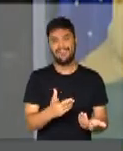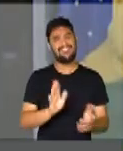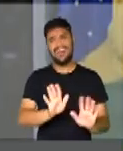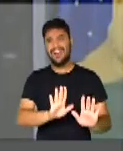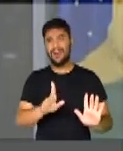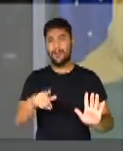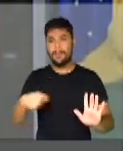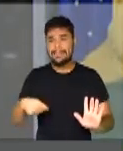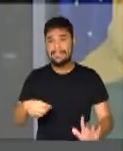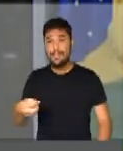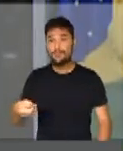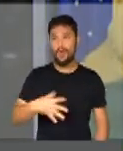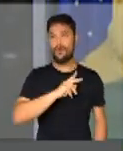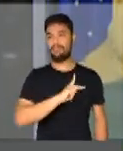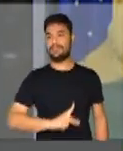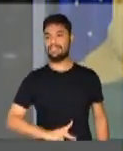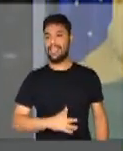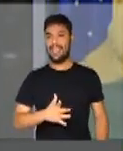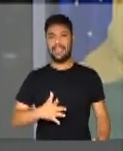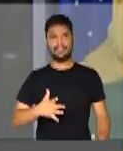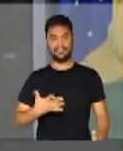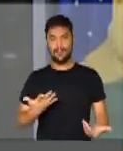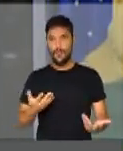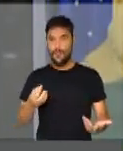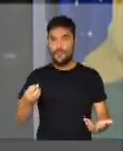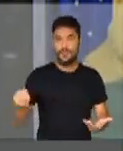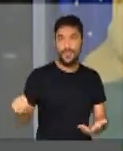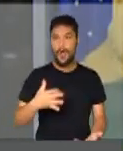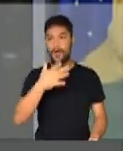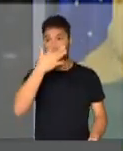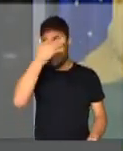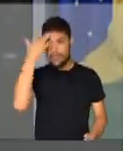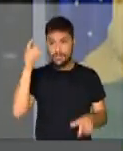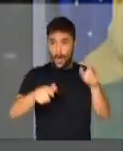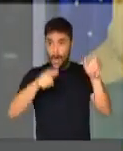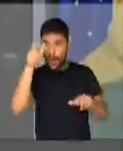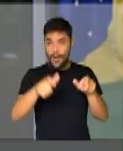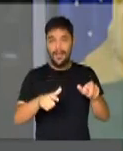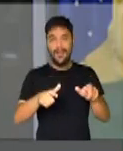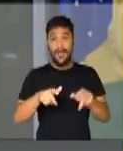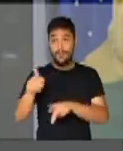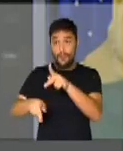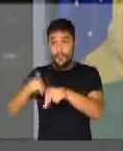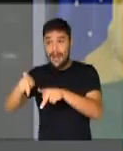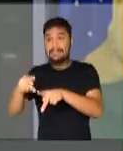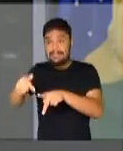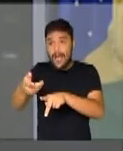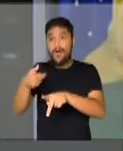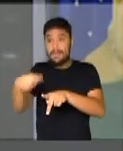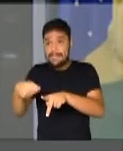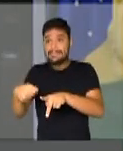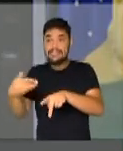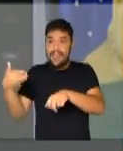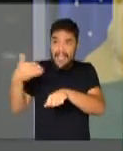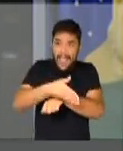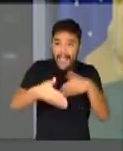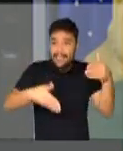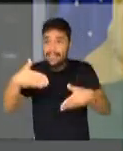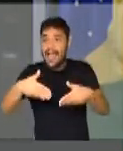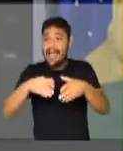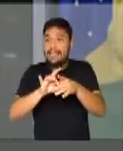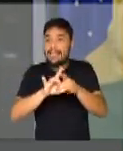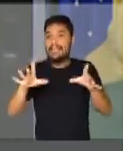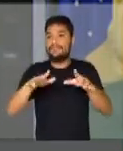as portas, deixar com que as pessoas participem das galerias, porque há muito tempo as galerias estão